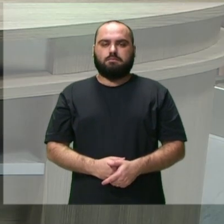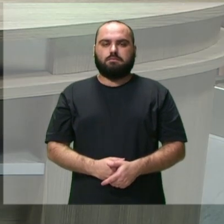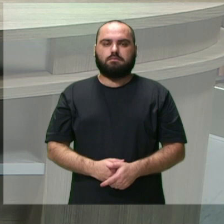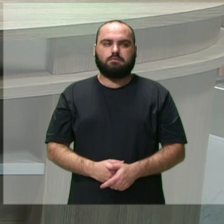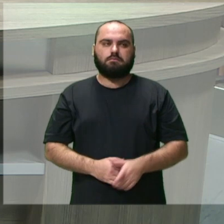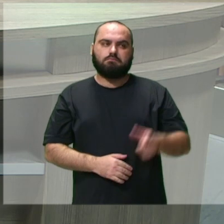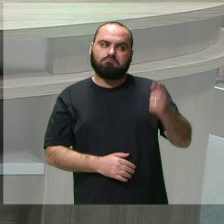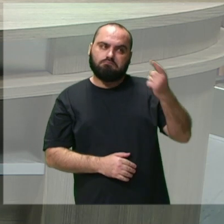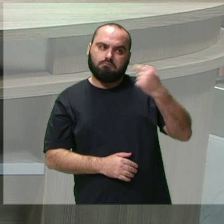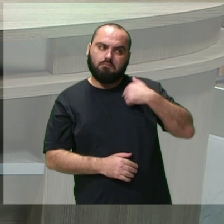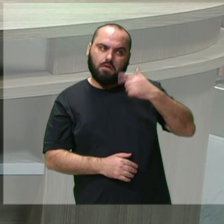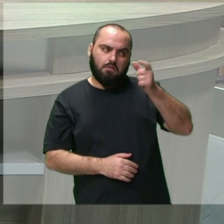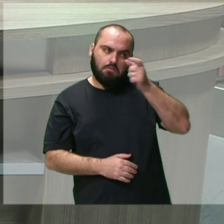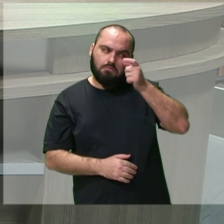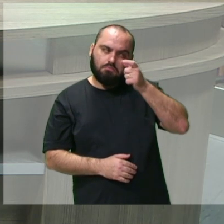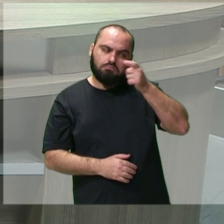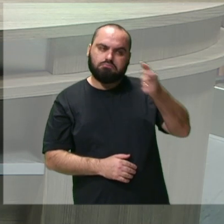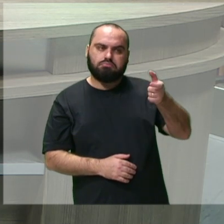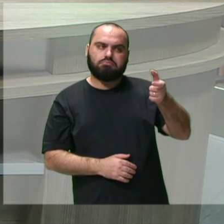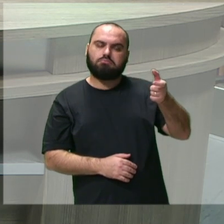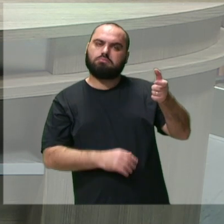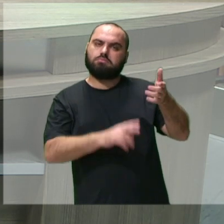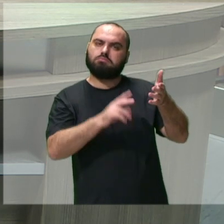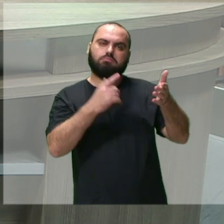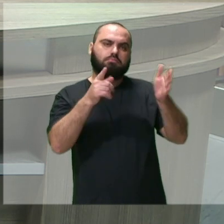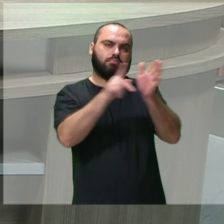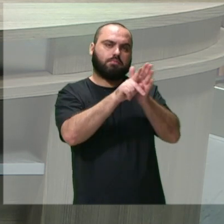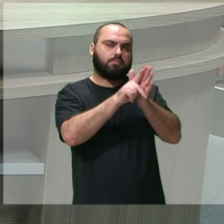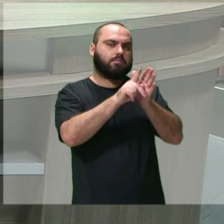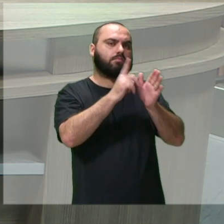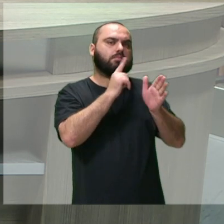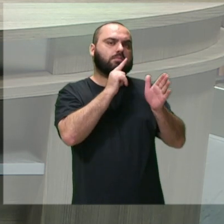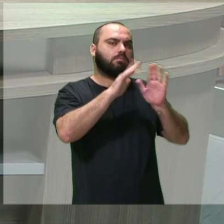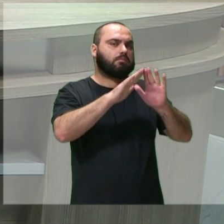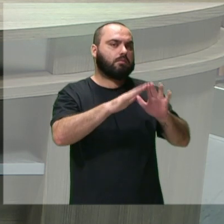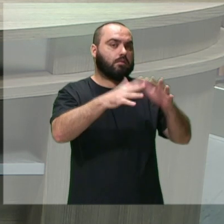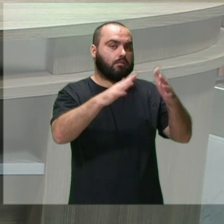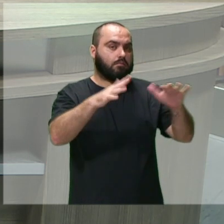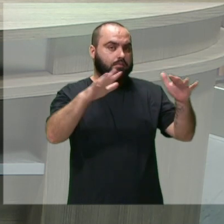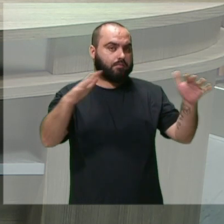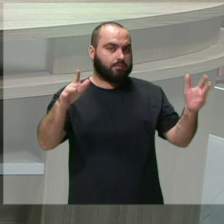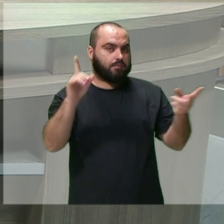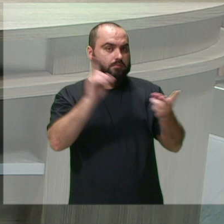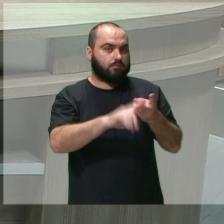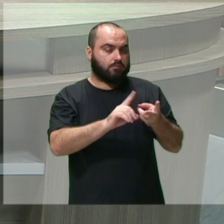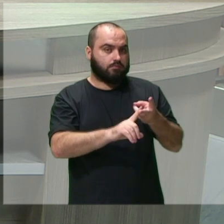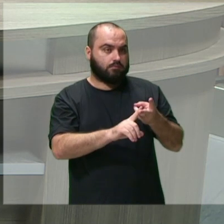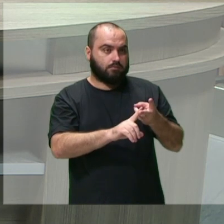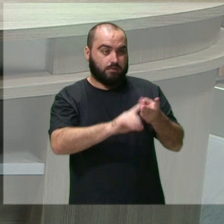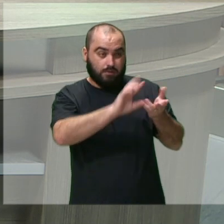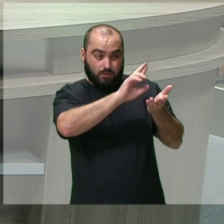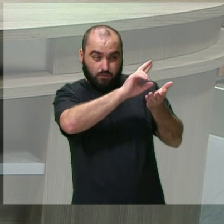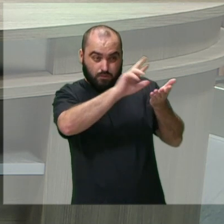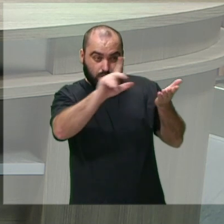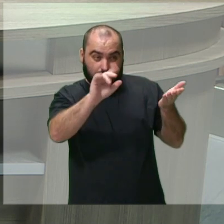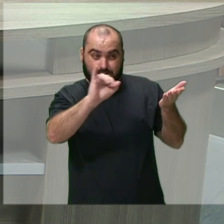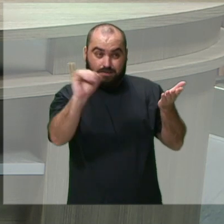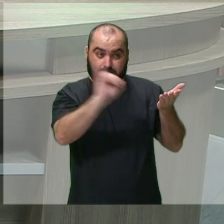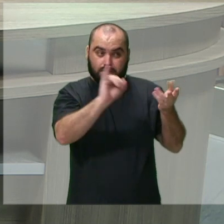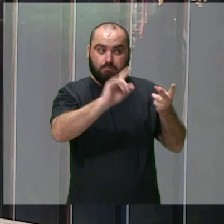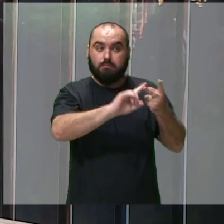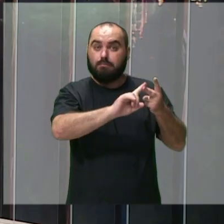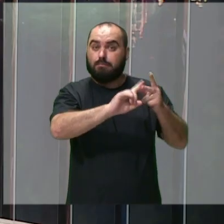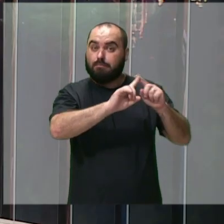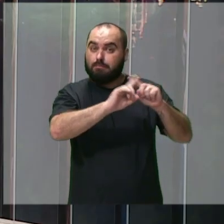não apenas para essa linguagem ligada ao mar, ligada às coisas que definem Itajaí, mas você também